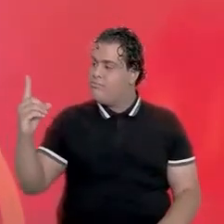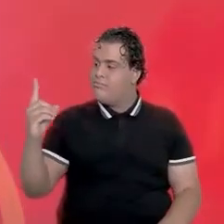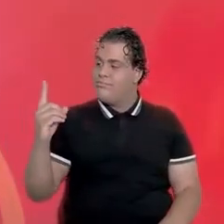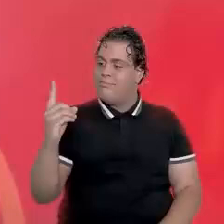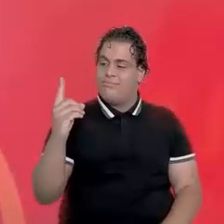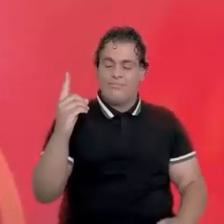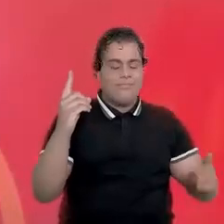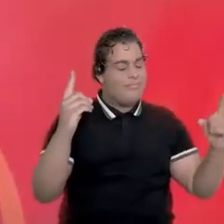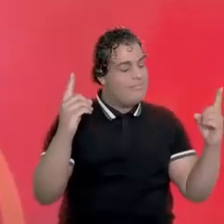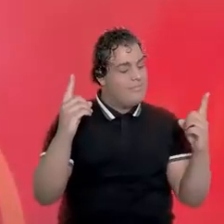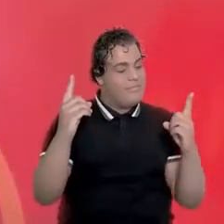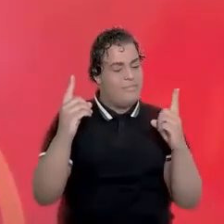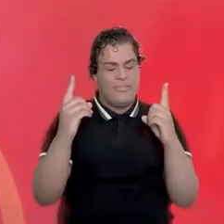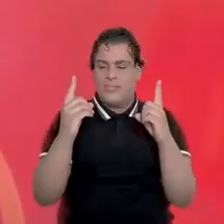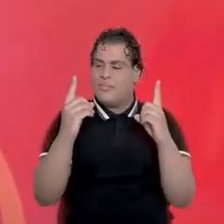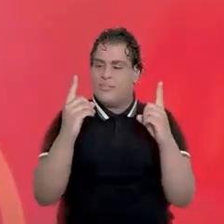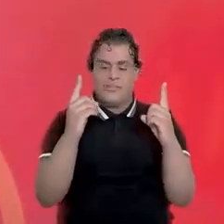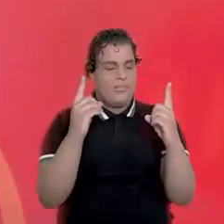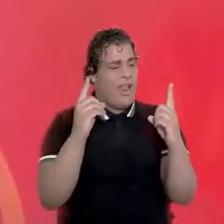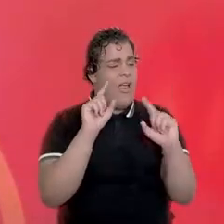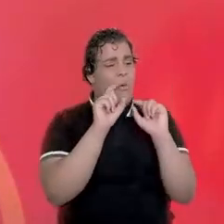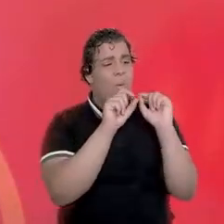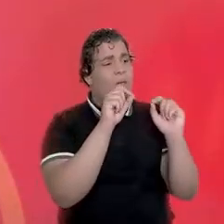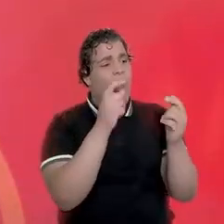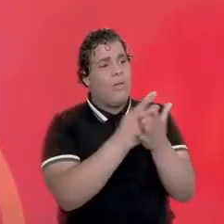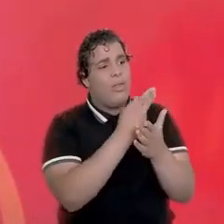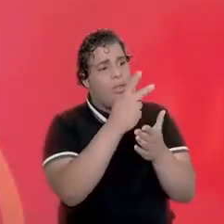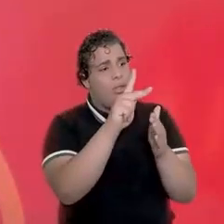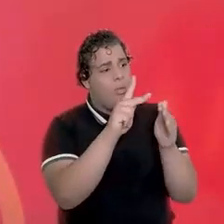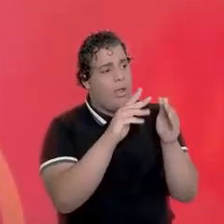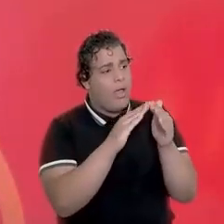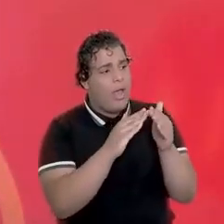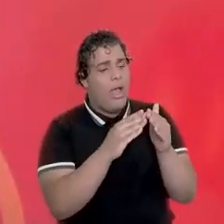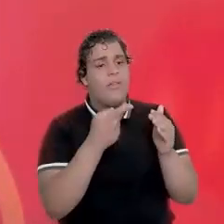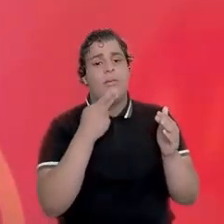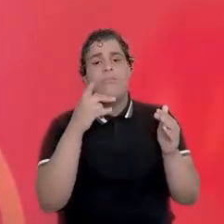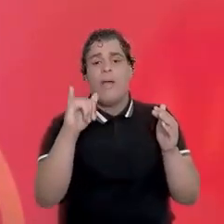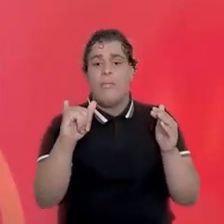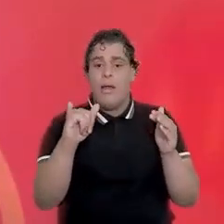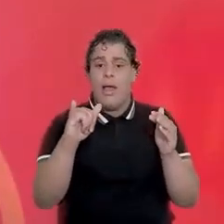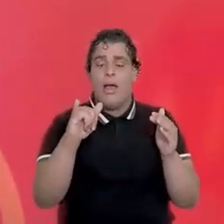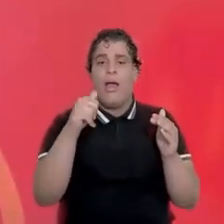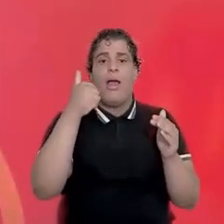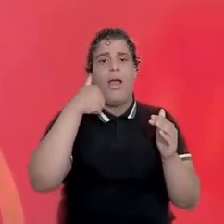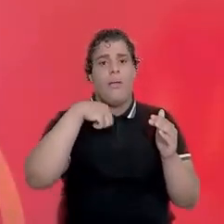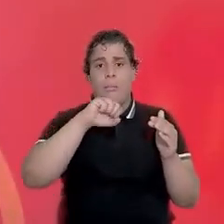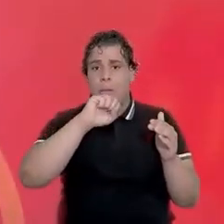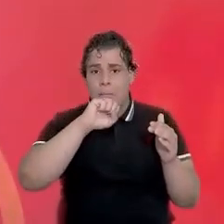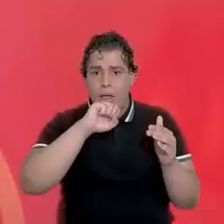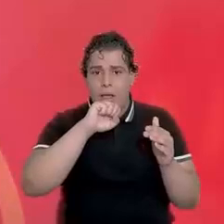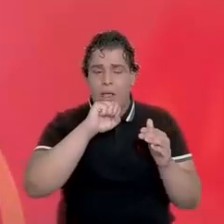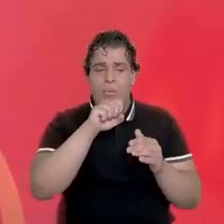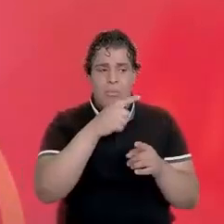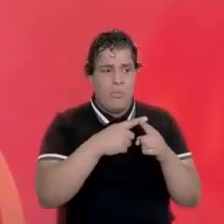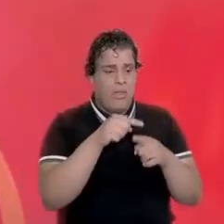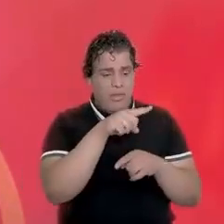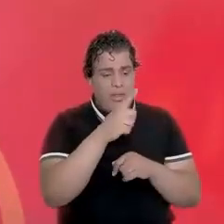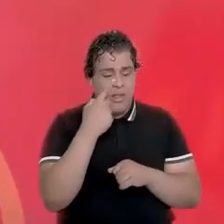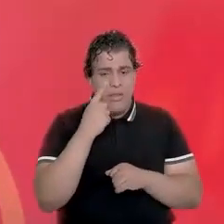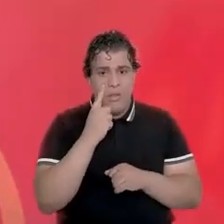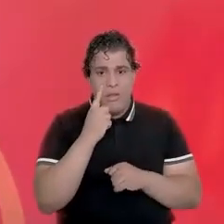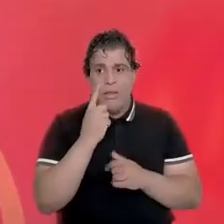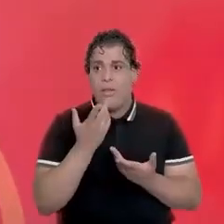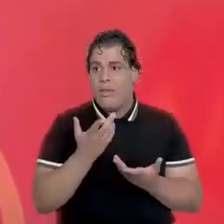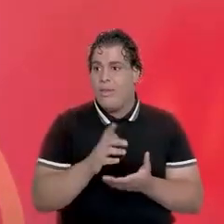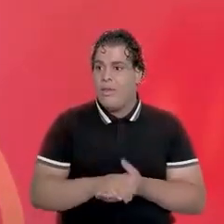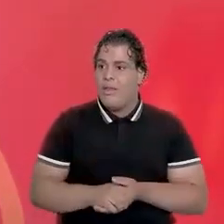está acontecendo na sua casa? Seu pai, sua mãe, você está chorando? Desabafa comigo. Como que eu ia falar com ela